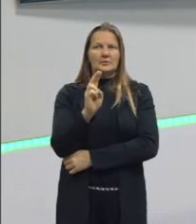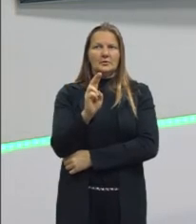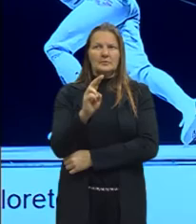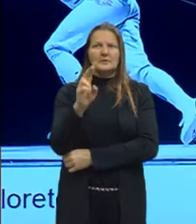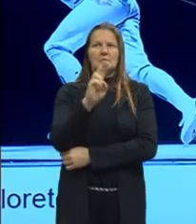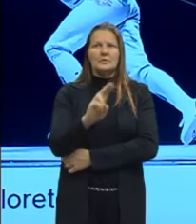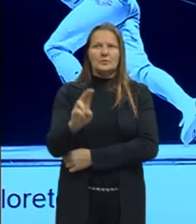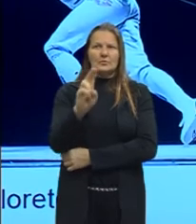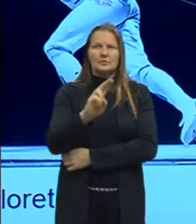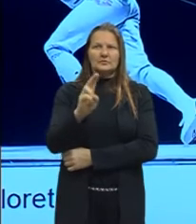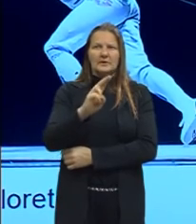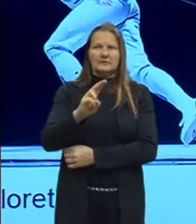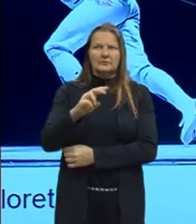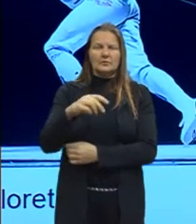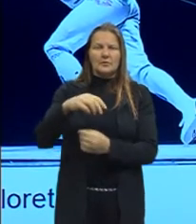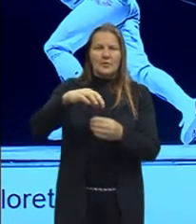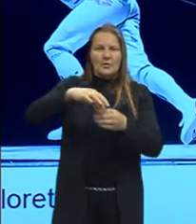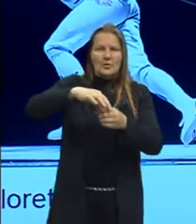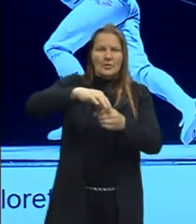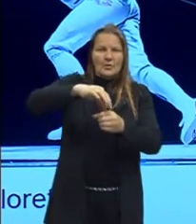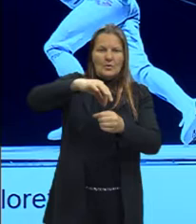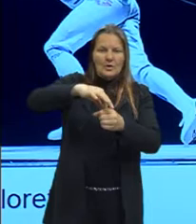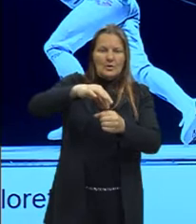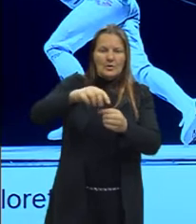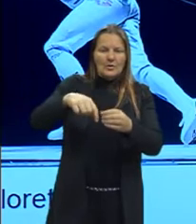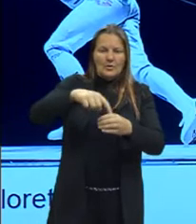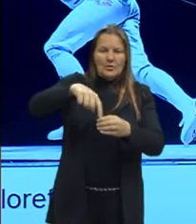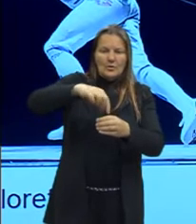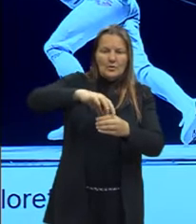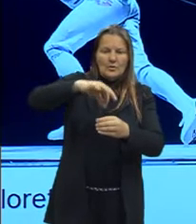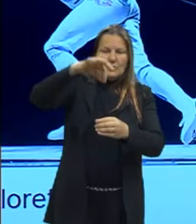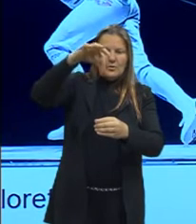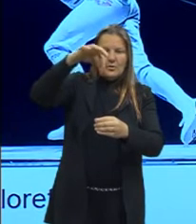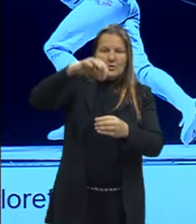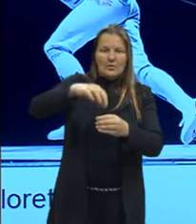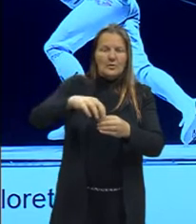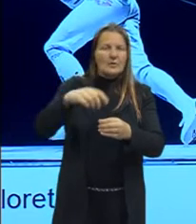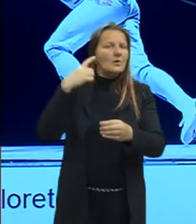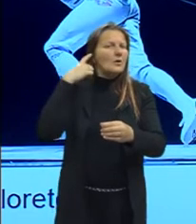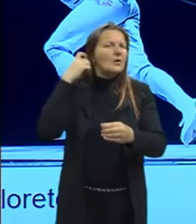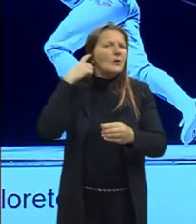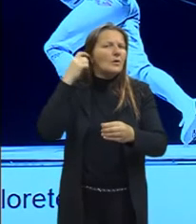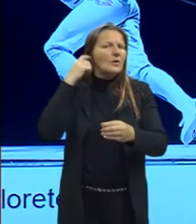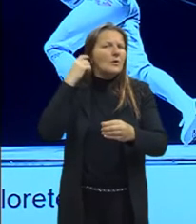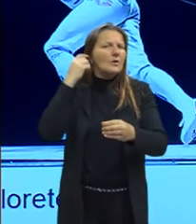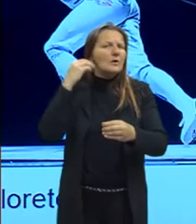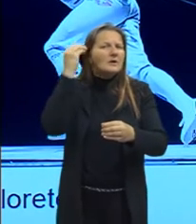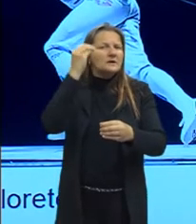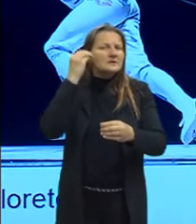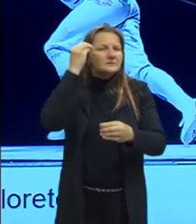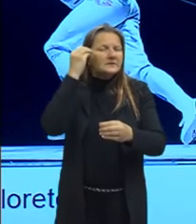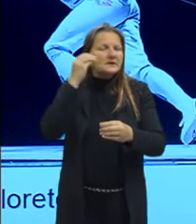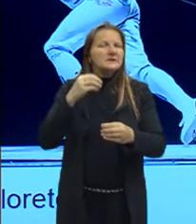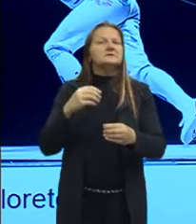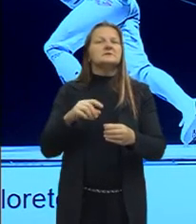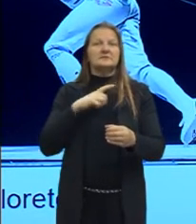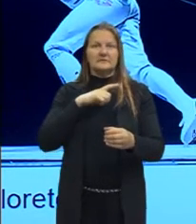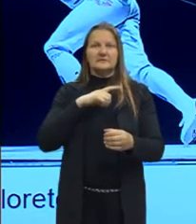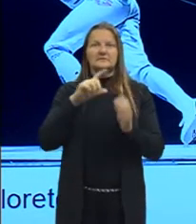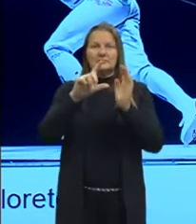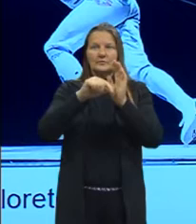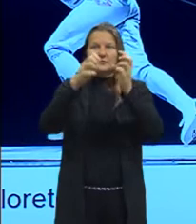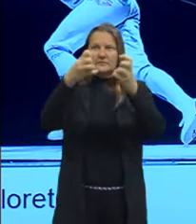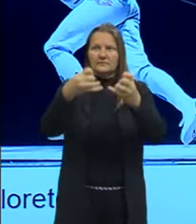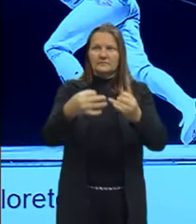para afinar né instrumentos E tem também algumas experiências que a gente consegue fazer bem bem legais né com diapasão